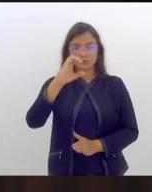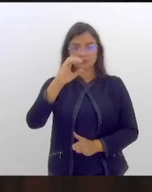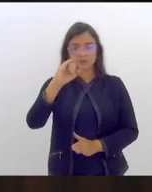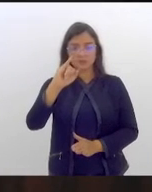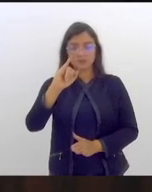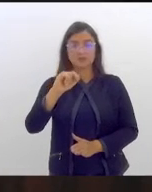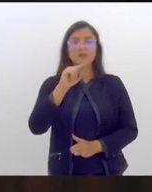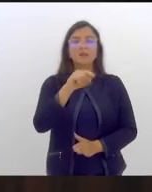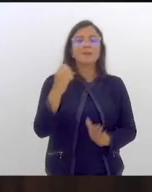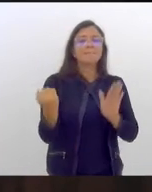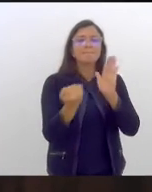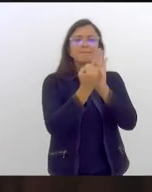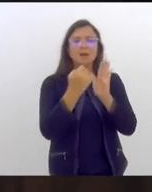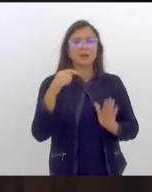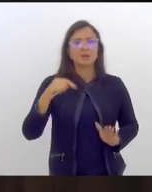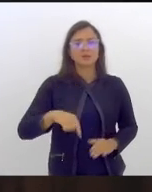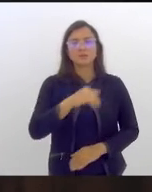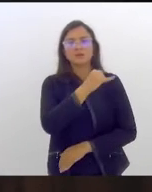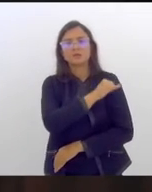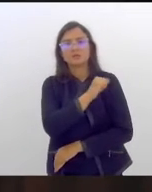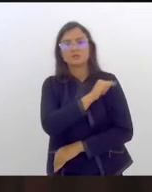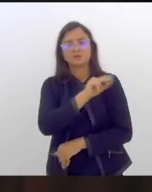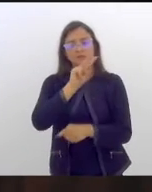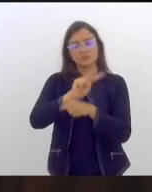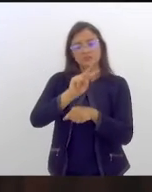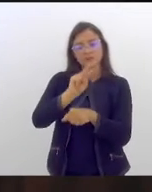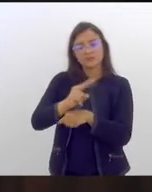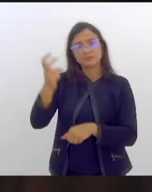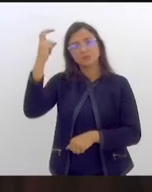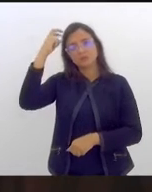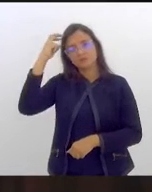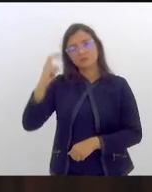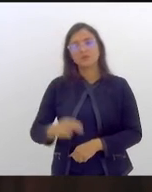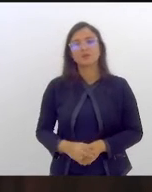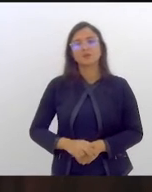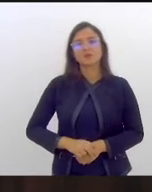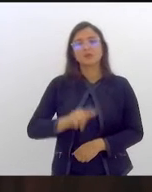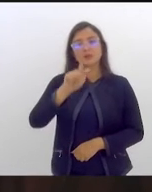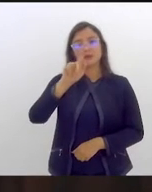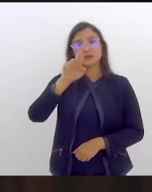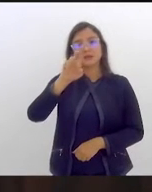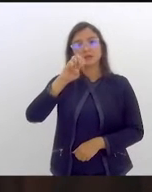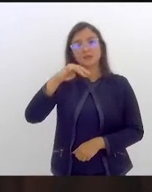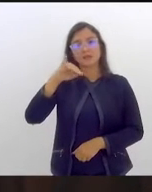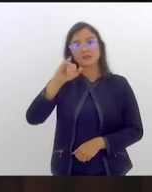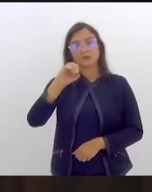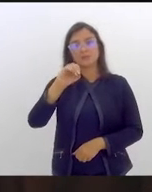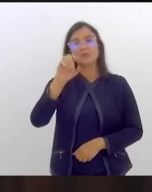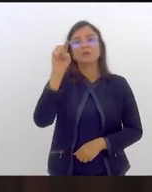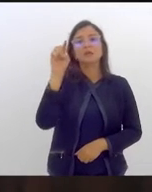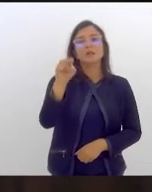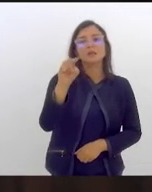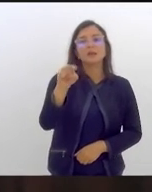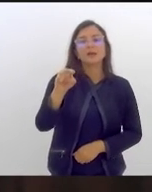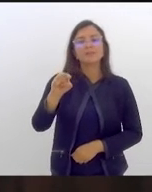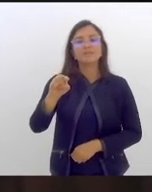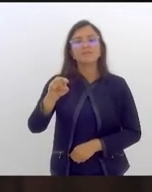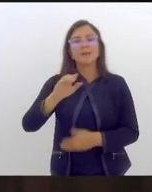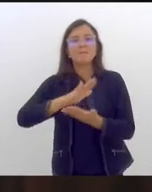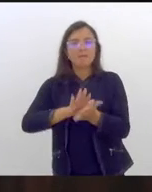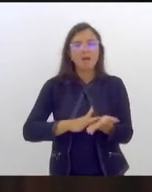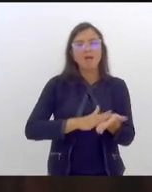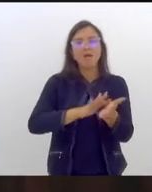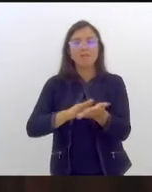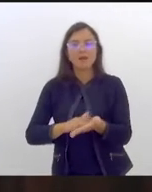imaterial do Estado do Rio de Janeiro para fins de Preservação Cultural o Grêmio Recreativo Escola de Samba Imperatriz Leopoldinense